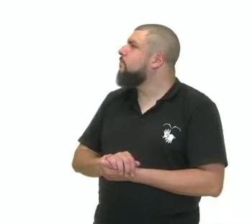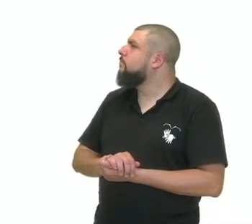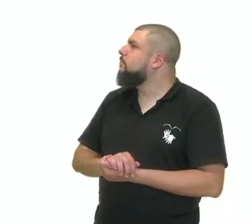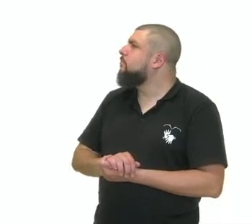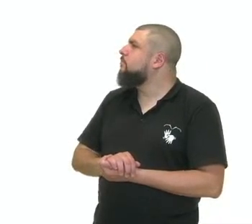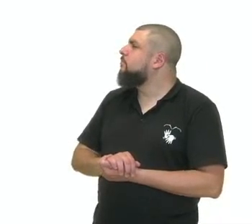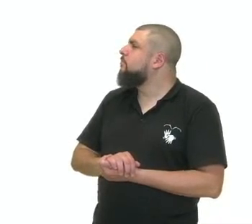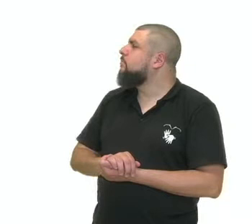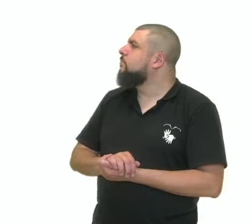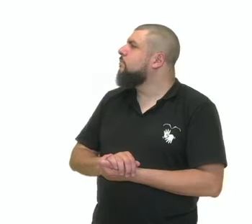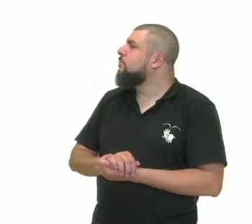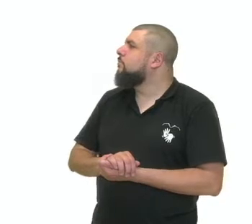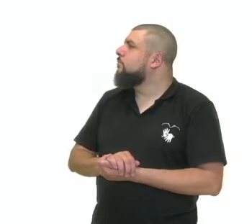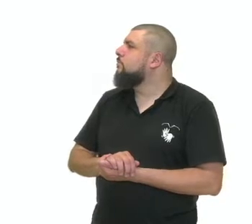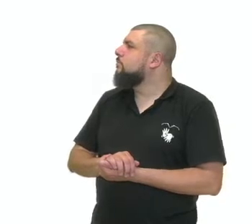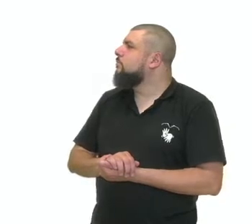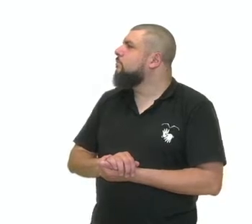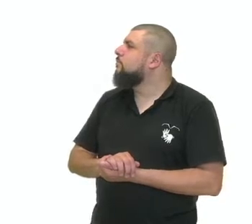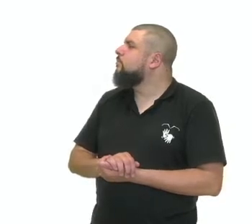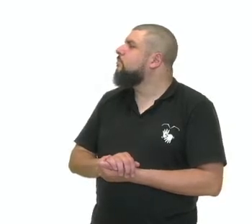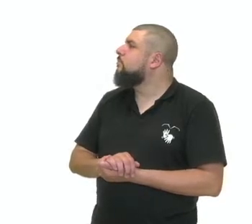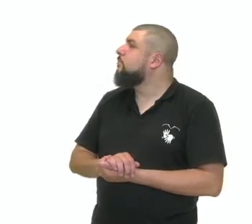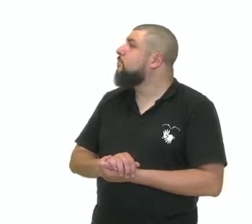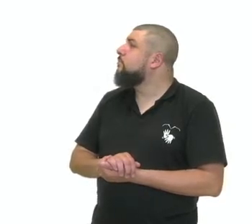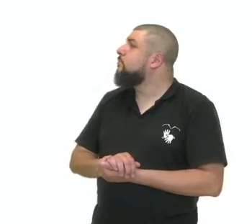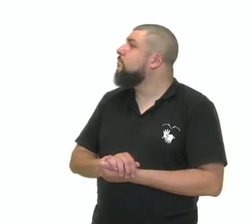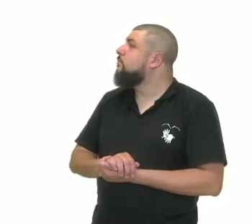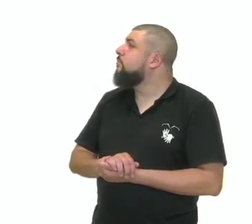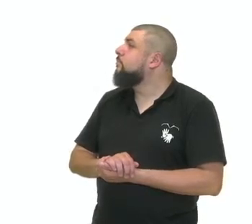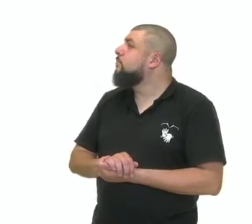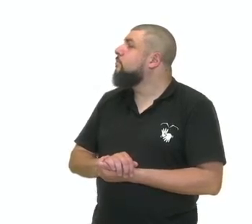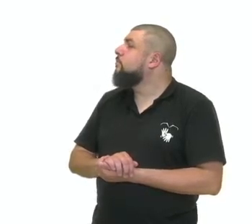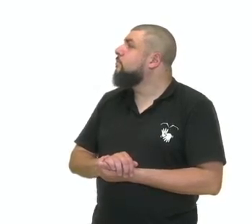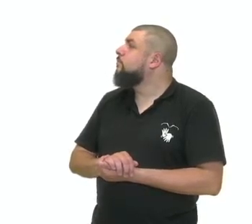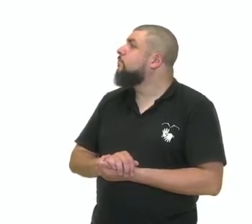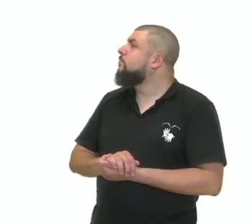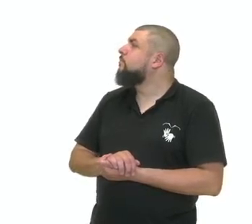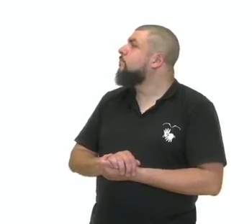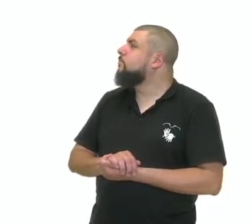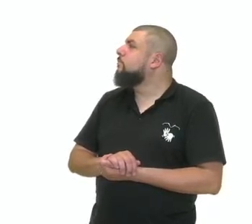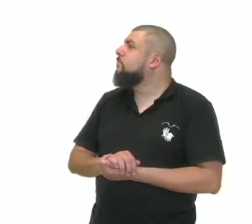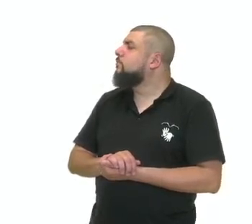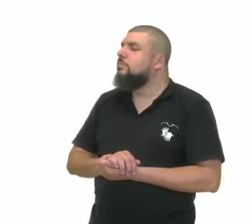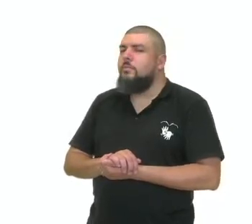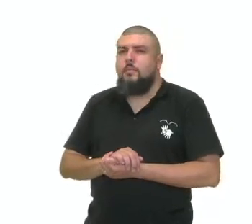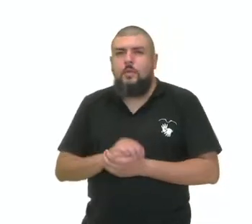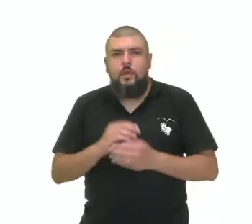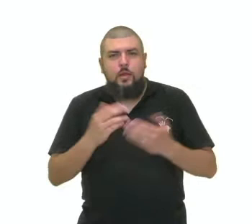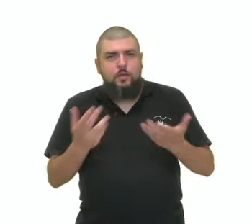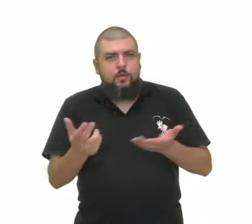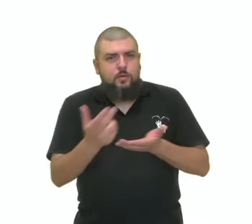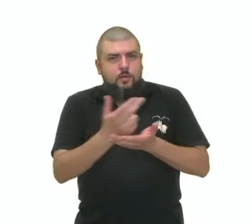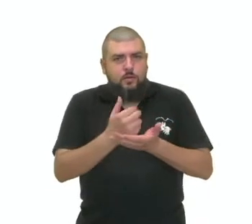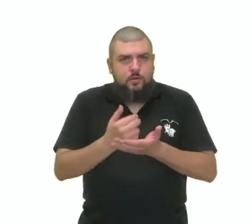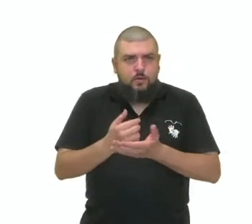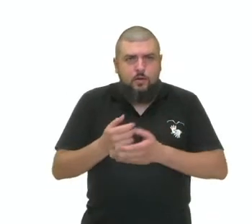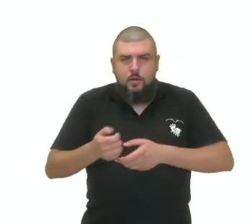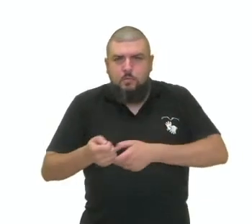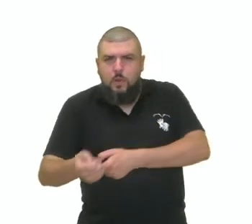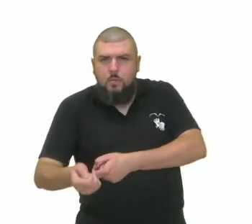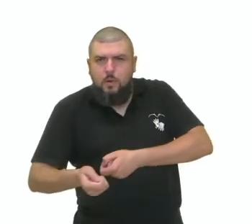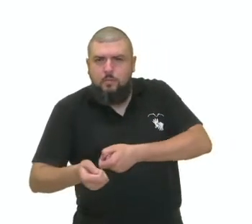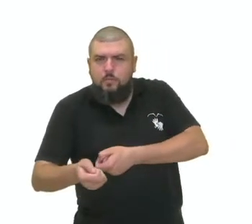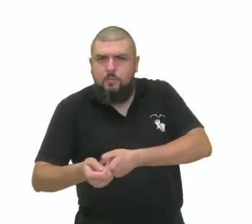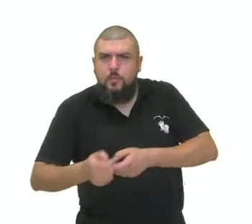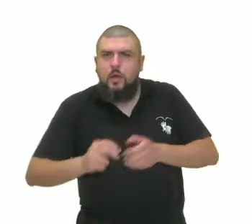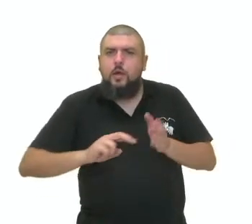Ele aparece já ali ao centro. E também a força dos paranaenses. Então, esse agricultor, esse lavrador aí,